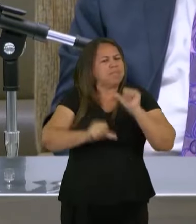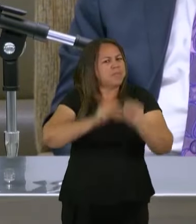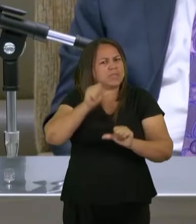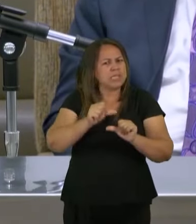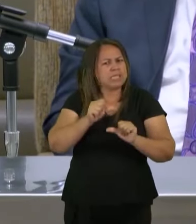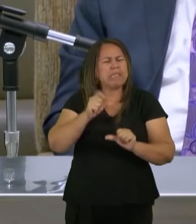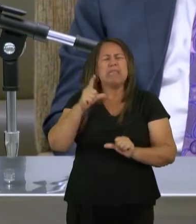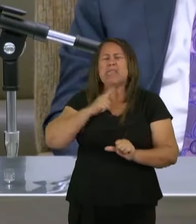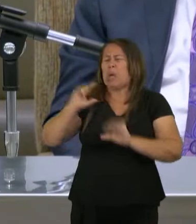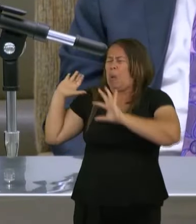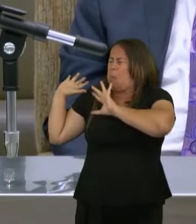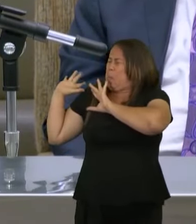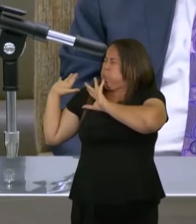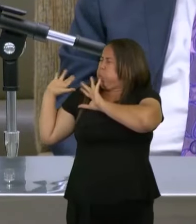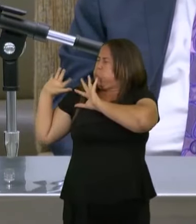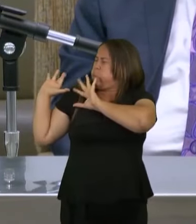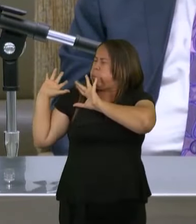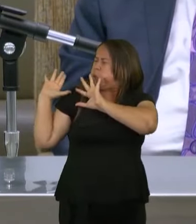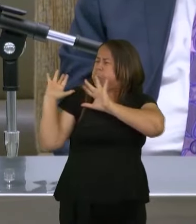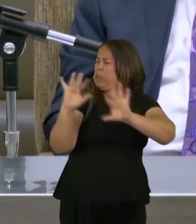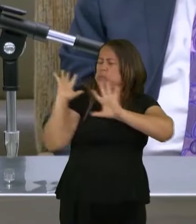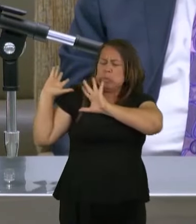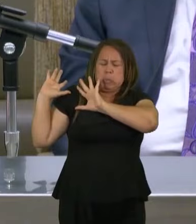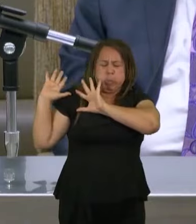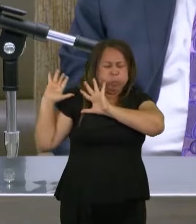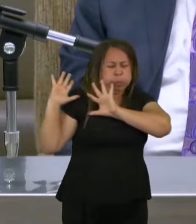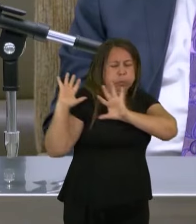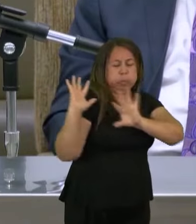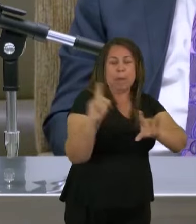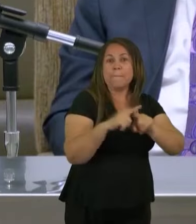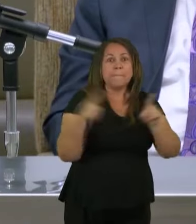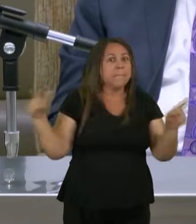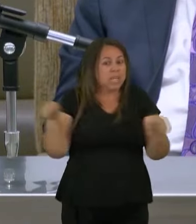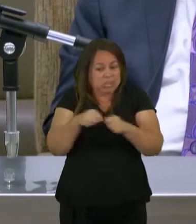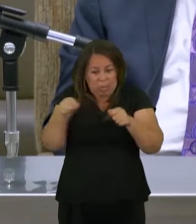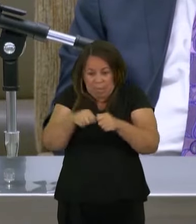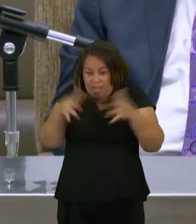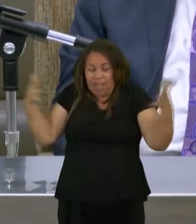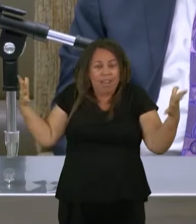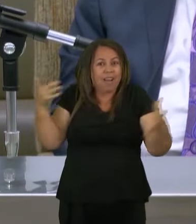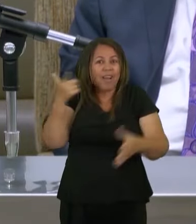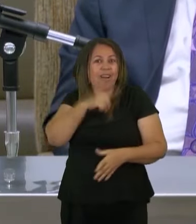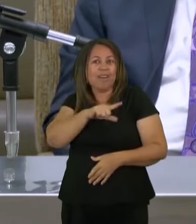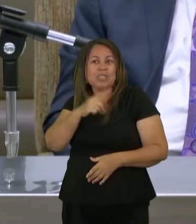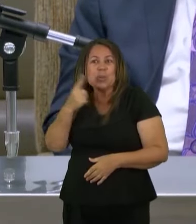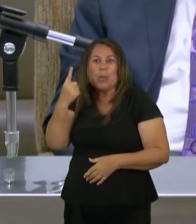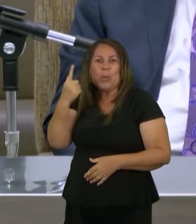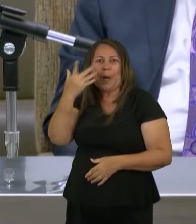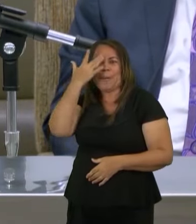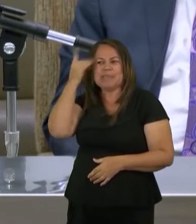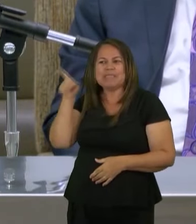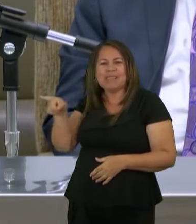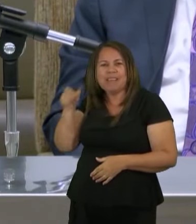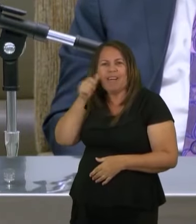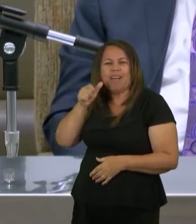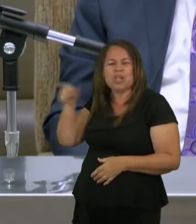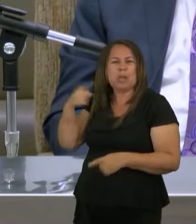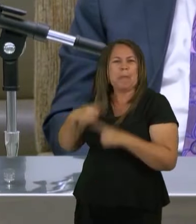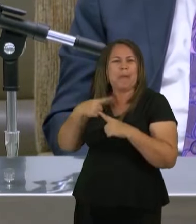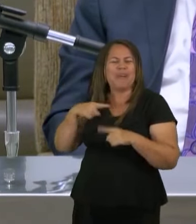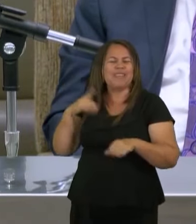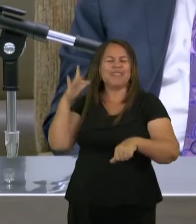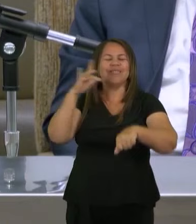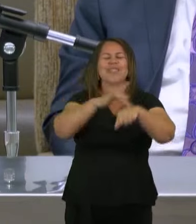era grande, mas o milagre que acontece ali apenas alcança aquela mulher. Ela toca